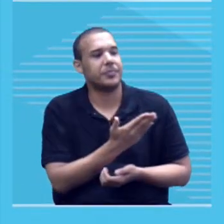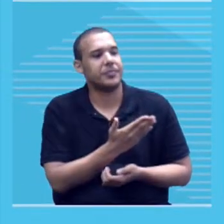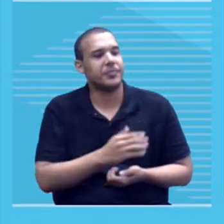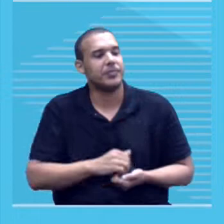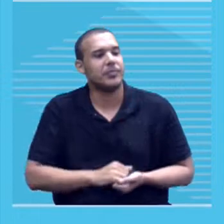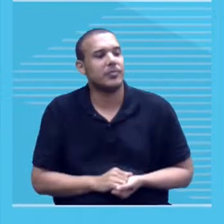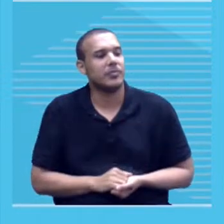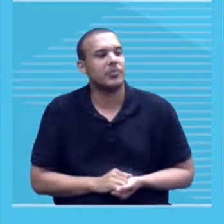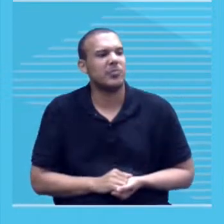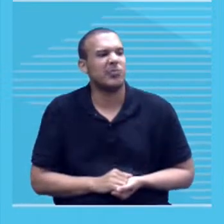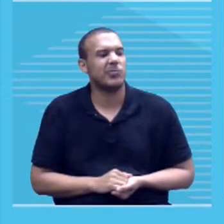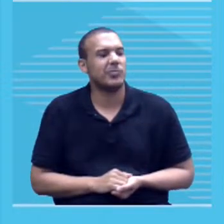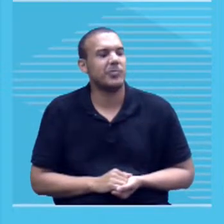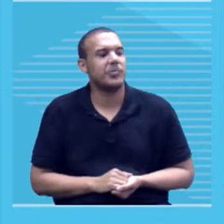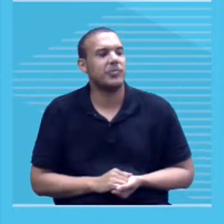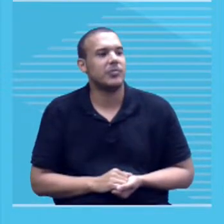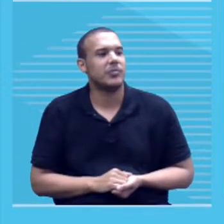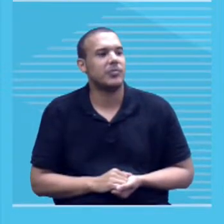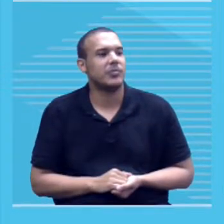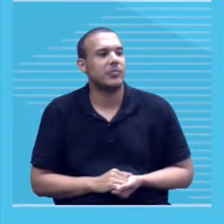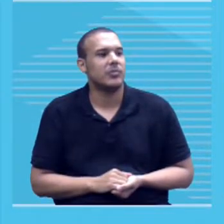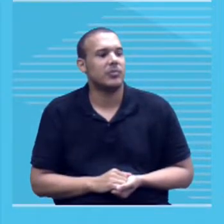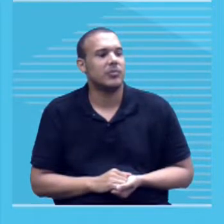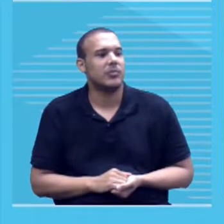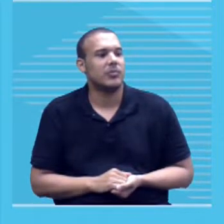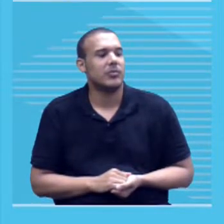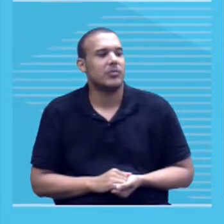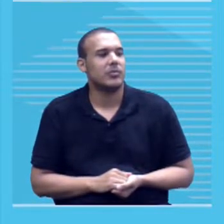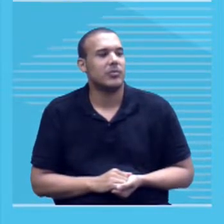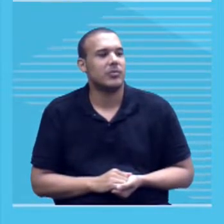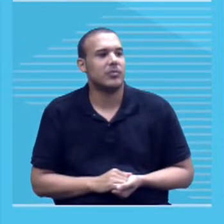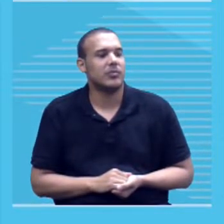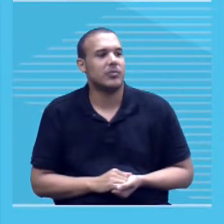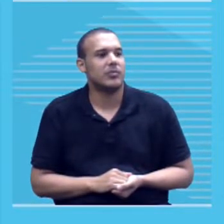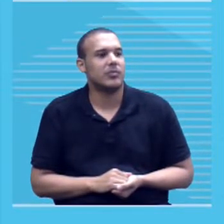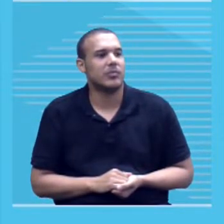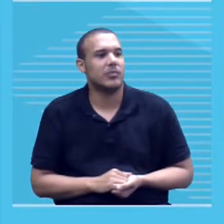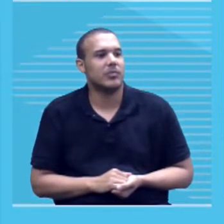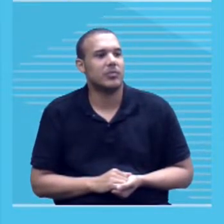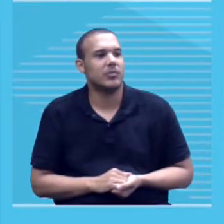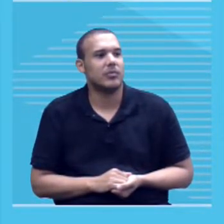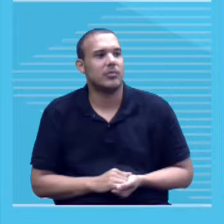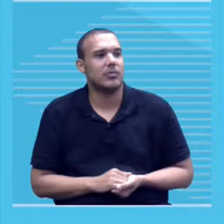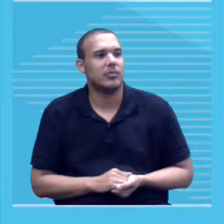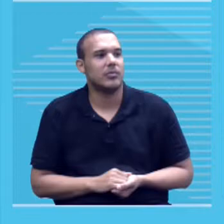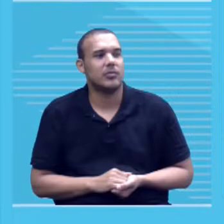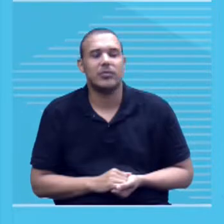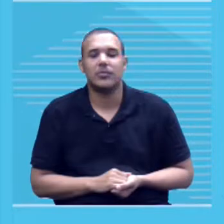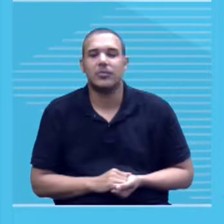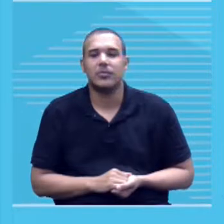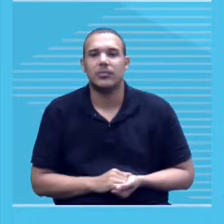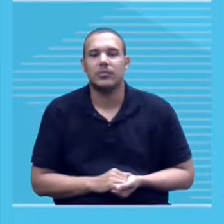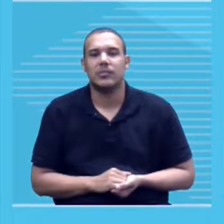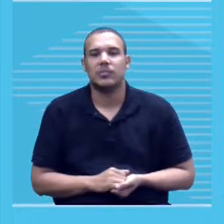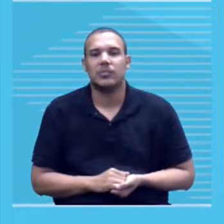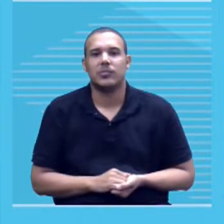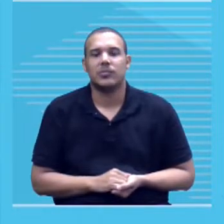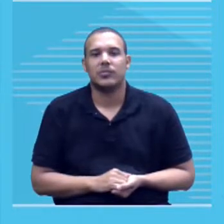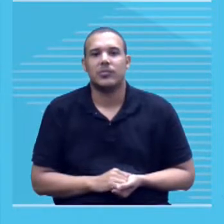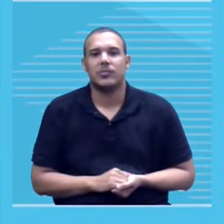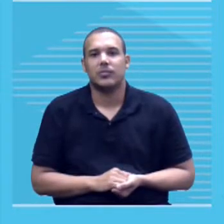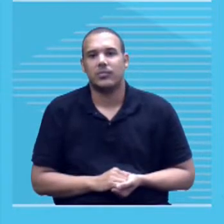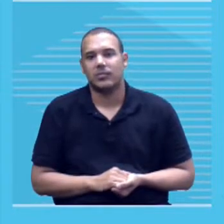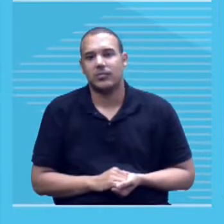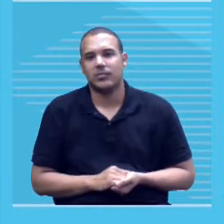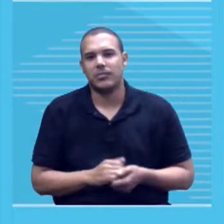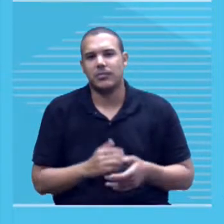valor de 3.200 é o valor que qualquer uma das funções pode obedecer, né? Qualquer uma das potências podem obedecer.